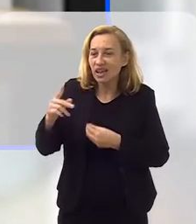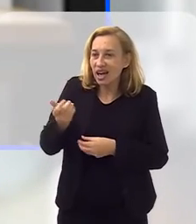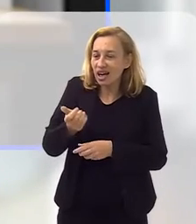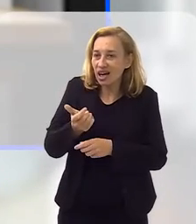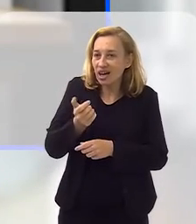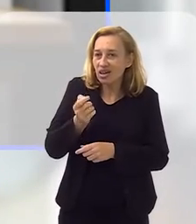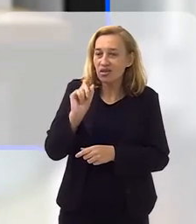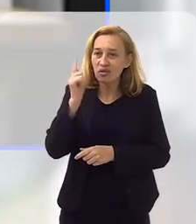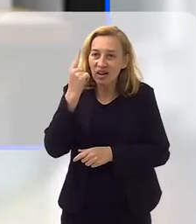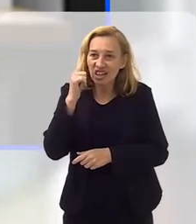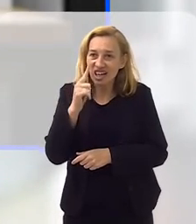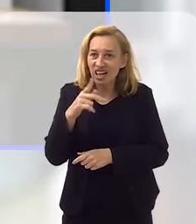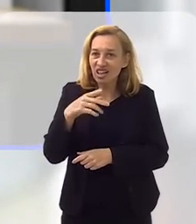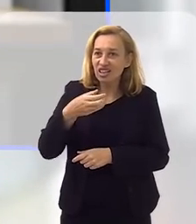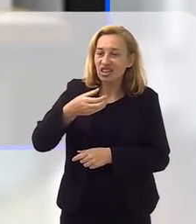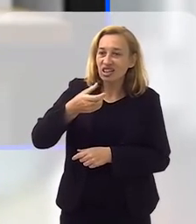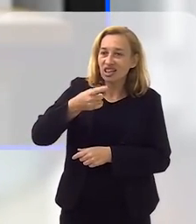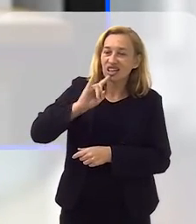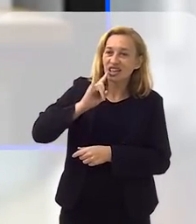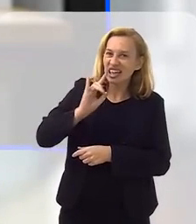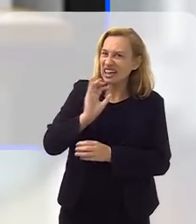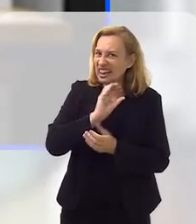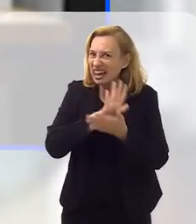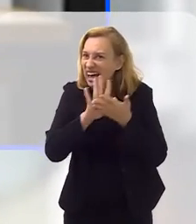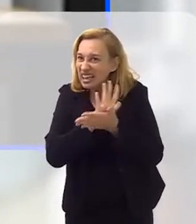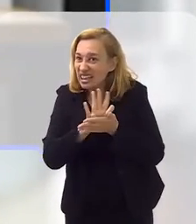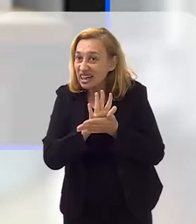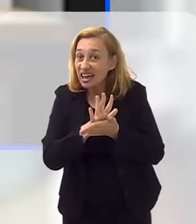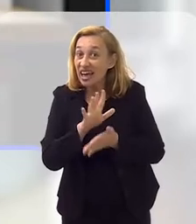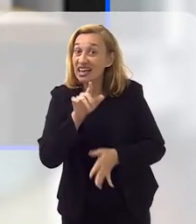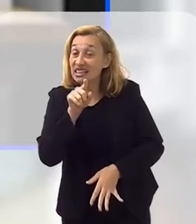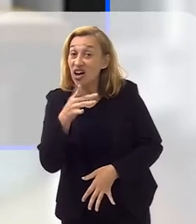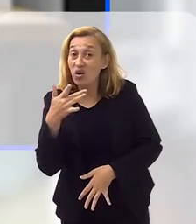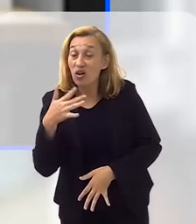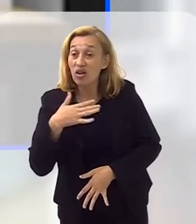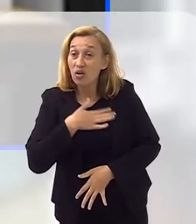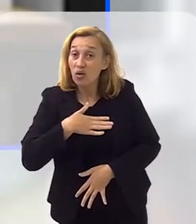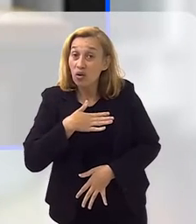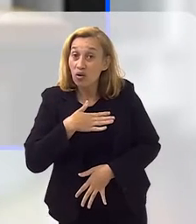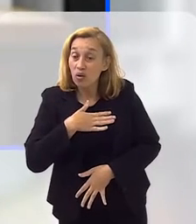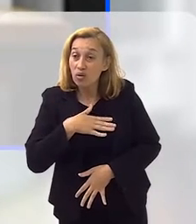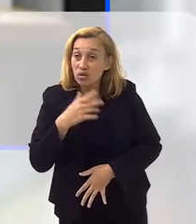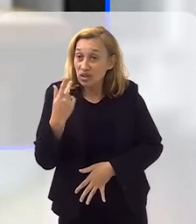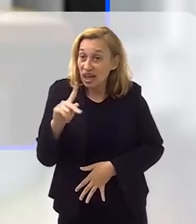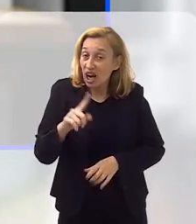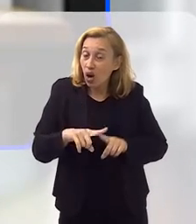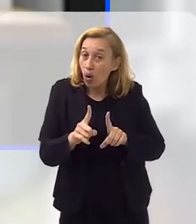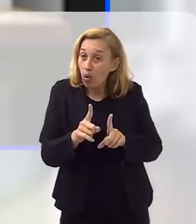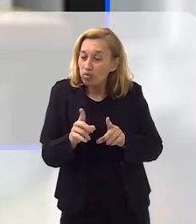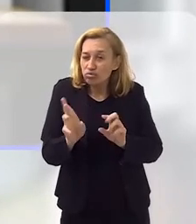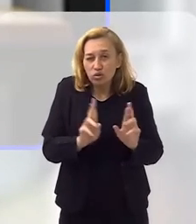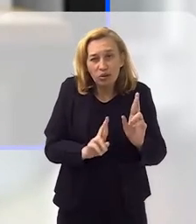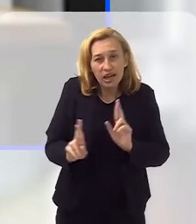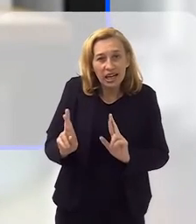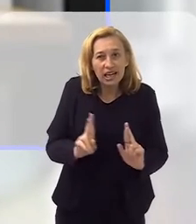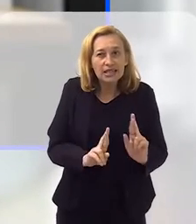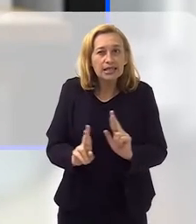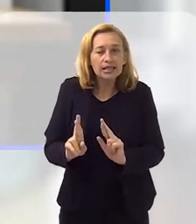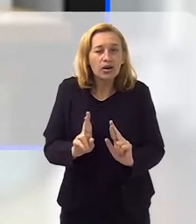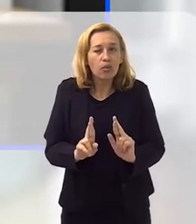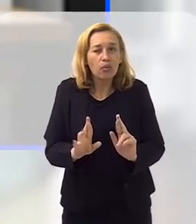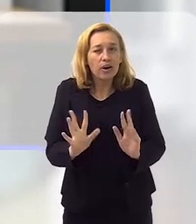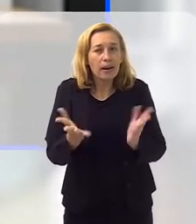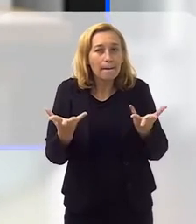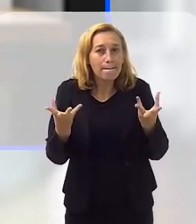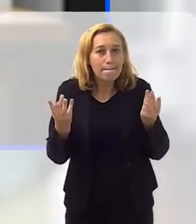com refrigerante, não bebia nada. Isso era gosto dela pessoal ou tinha alguma relação